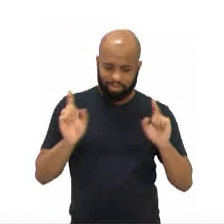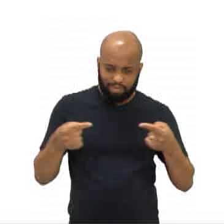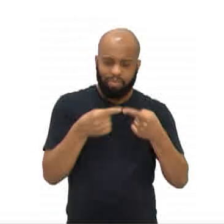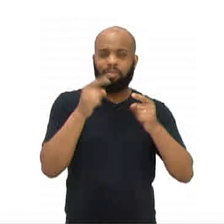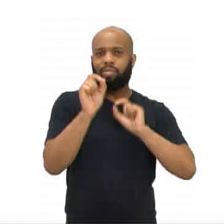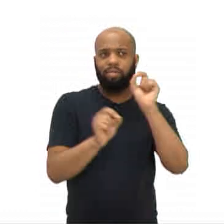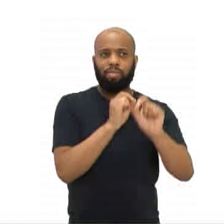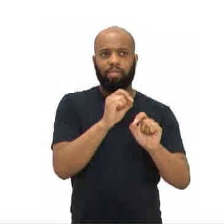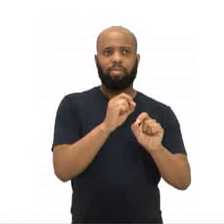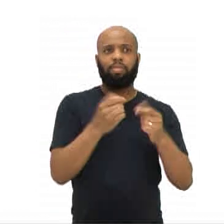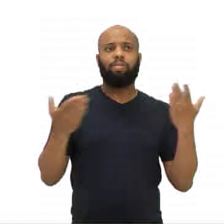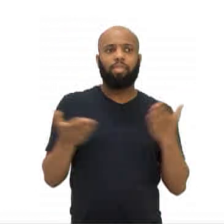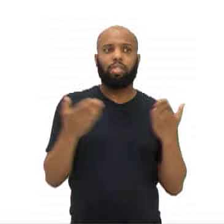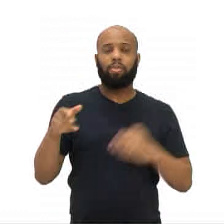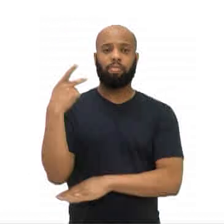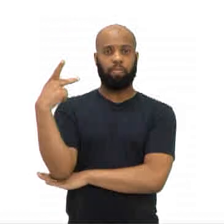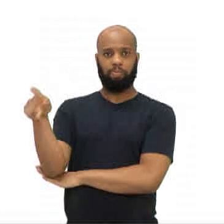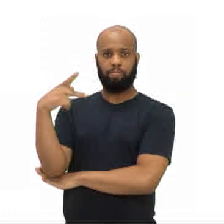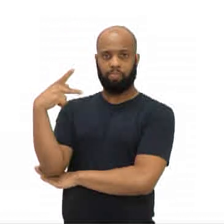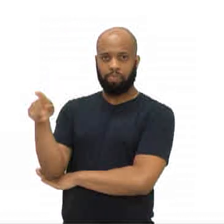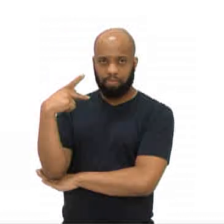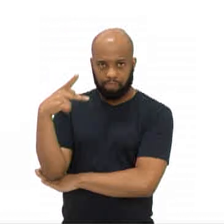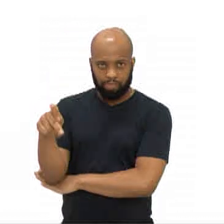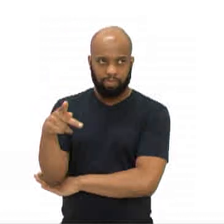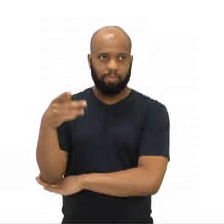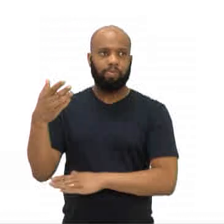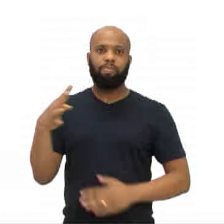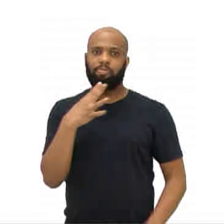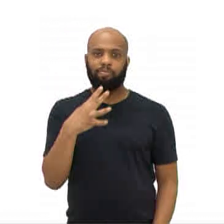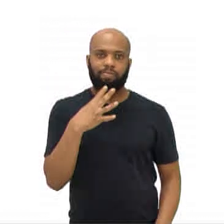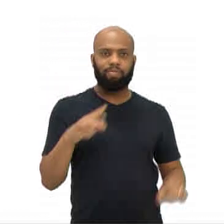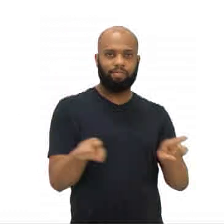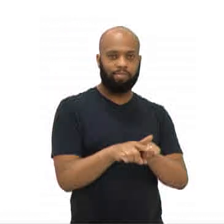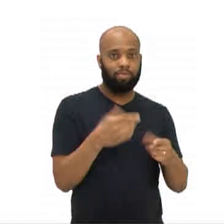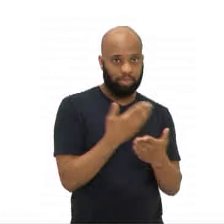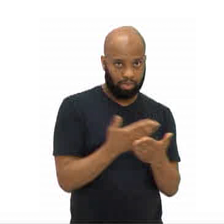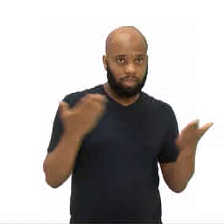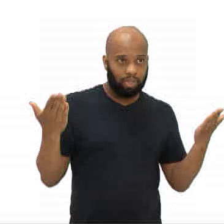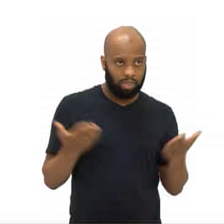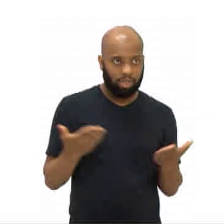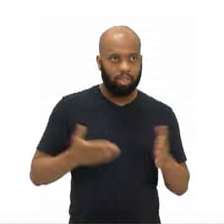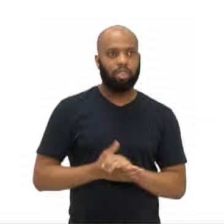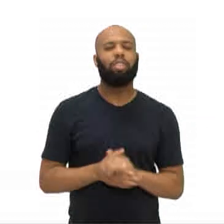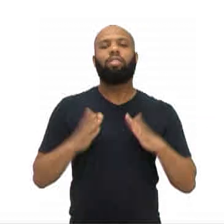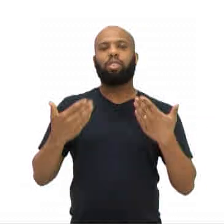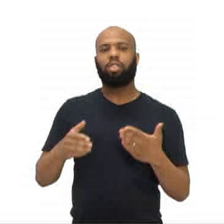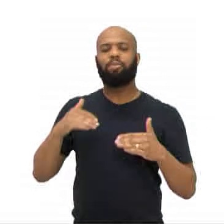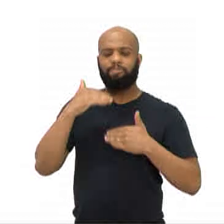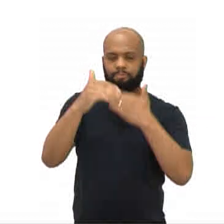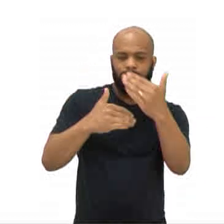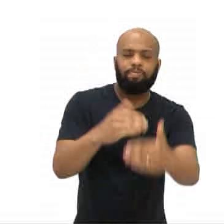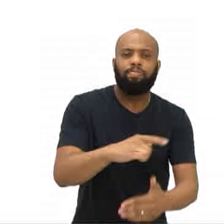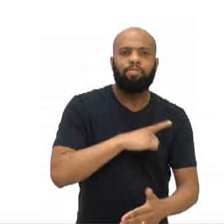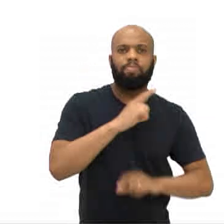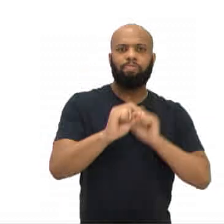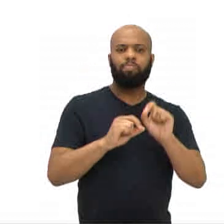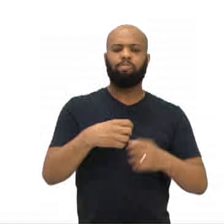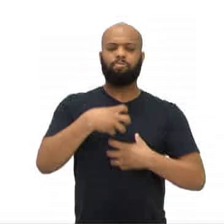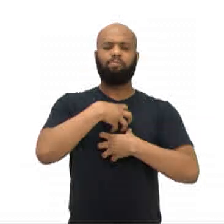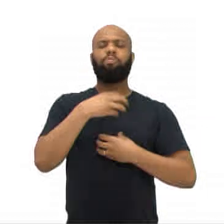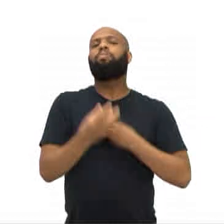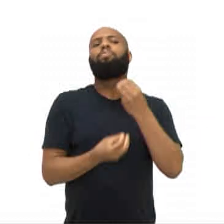leitura, no caso do Paraguai, conhecemos e reconhecemos ele na aula de hoje. Esse processo, ele se deu